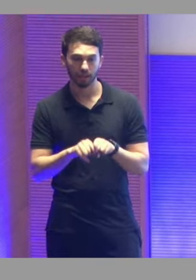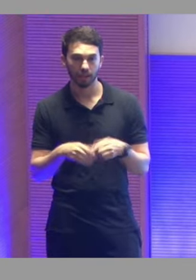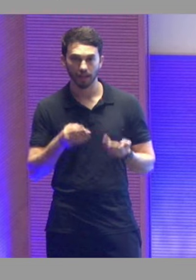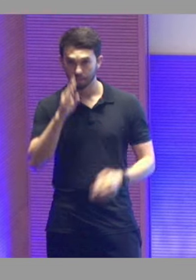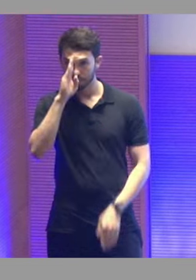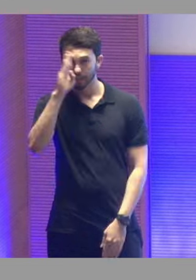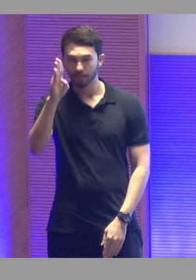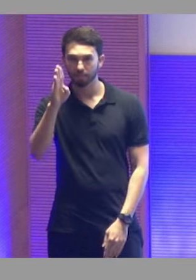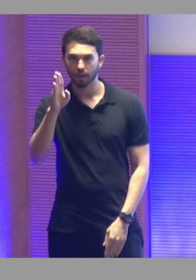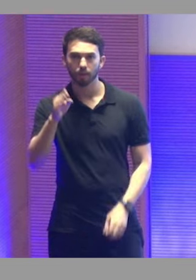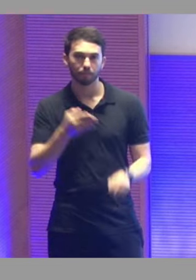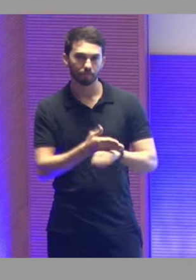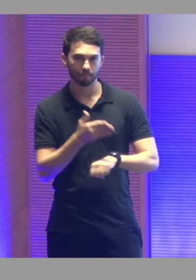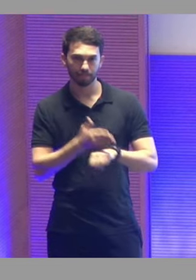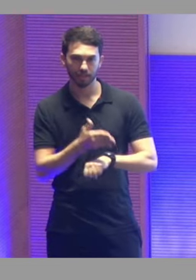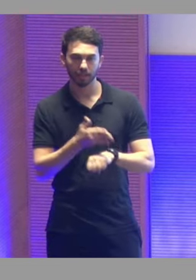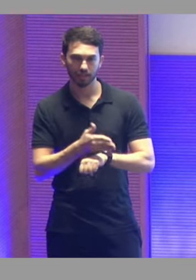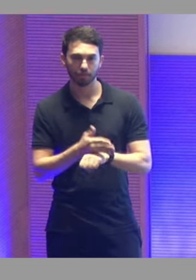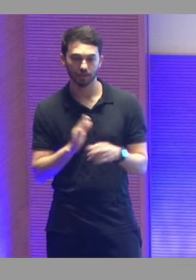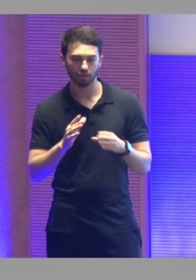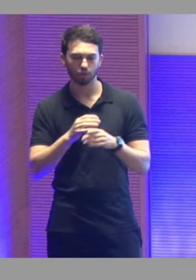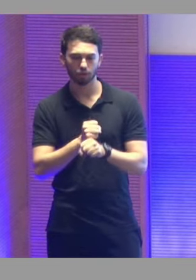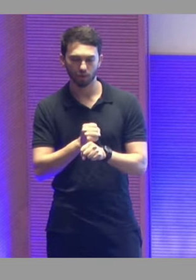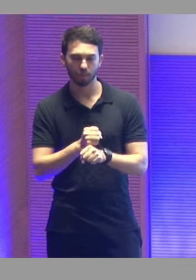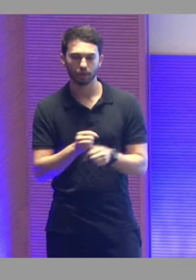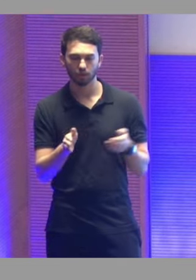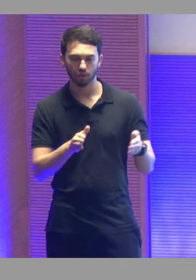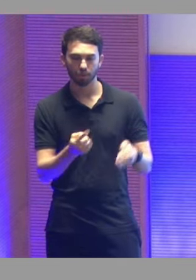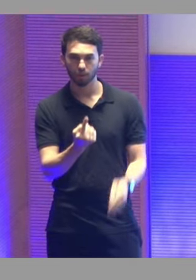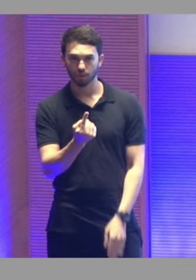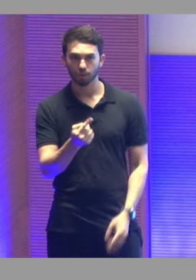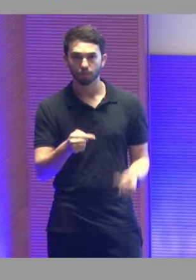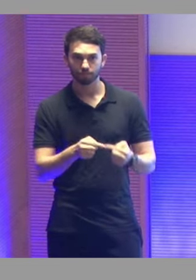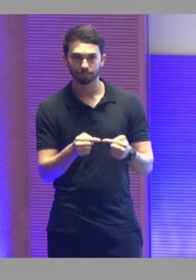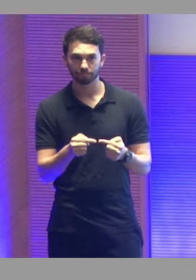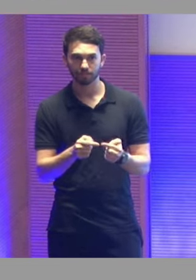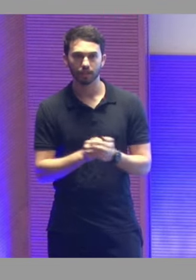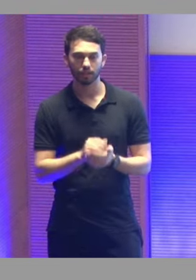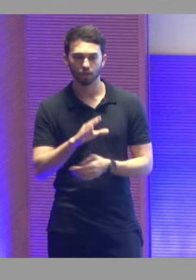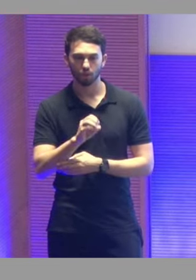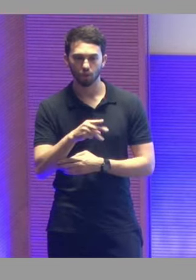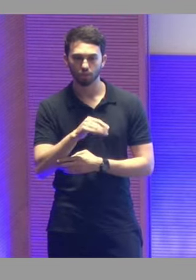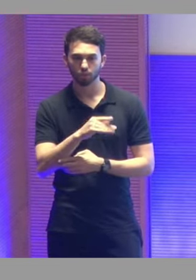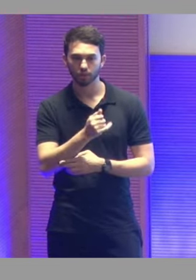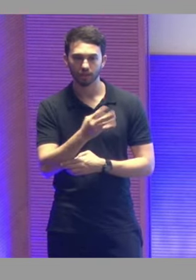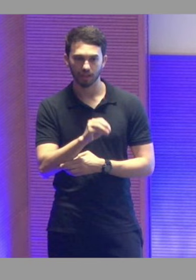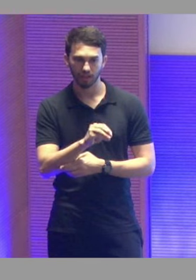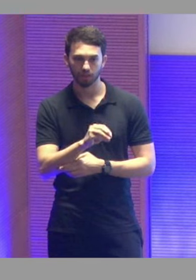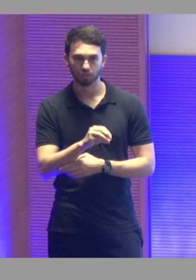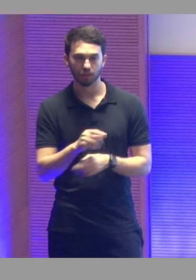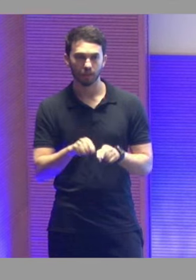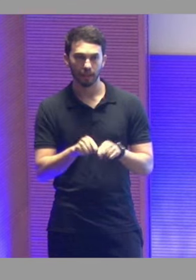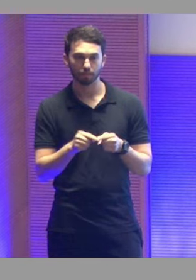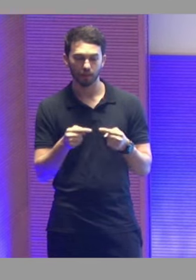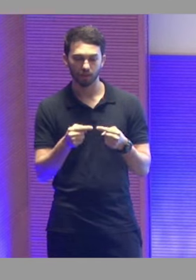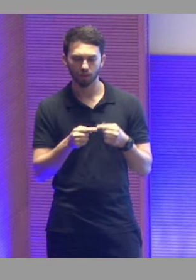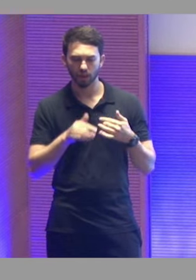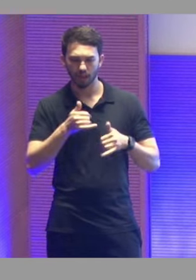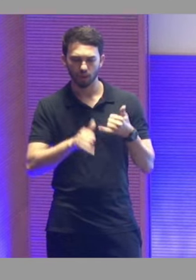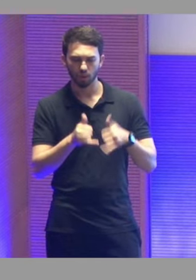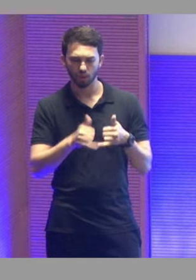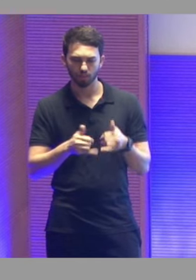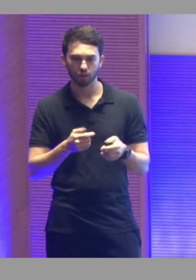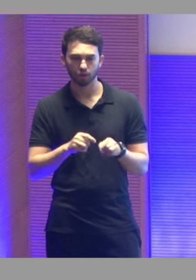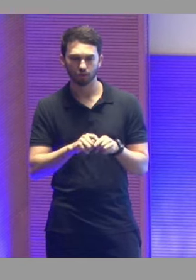A que tem maior eh contabilização de escopo um que é categoria de combustão estacionária que está associada à queima de combustíveis